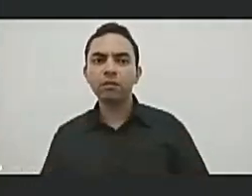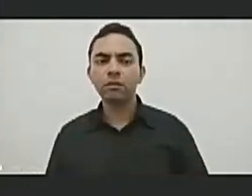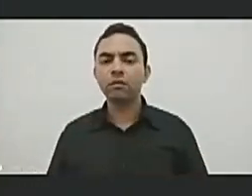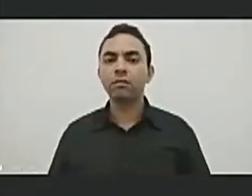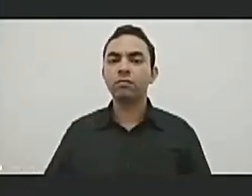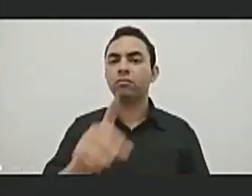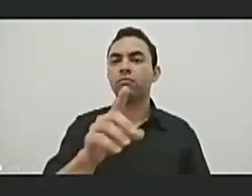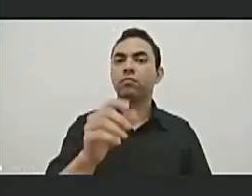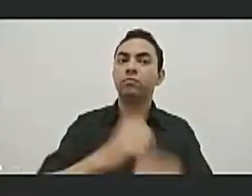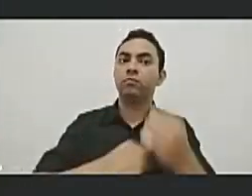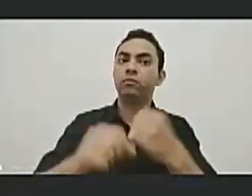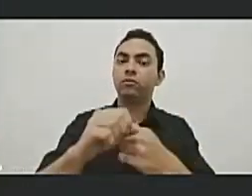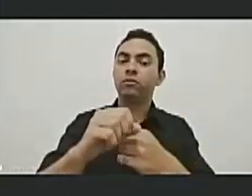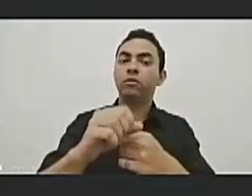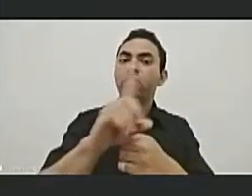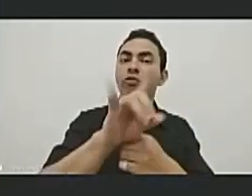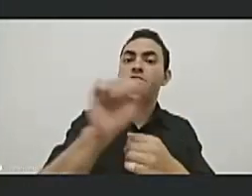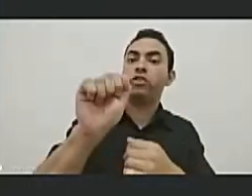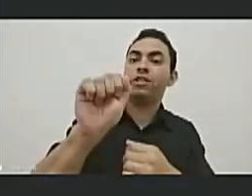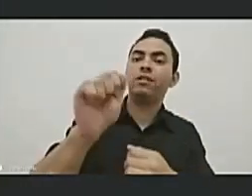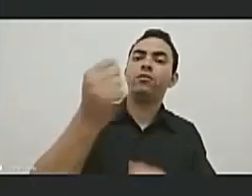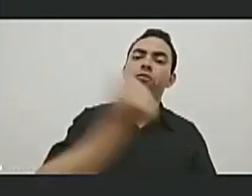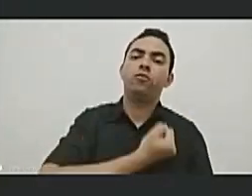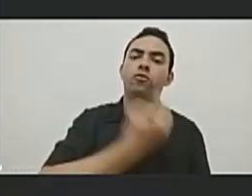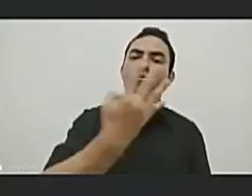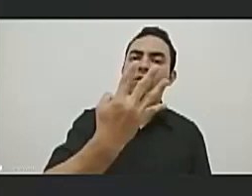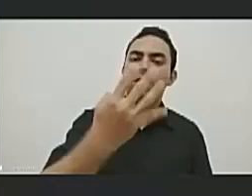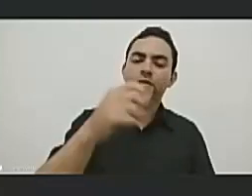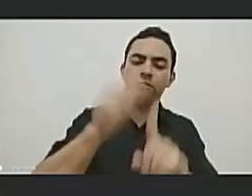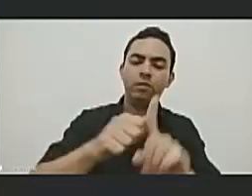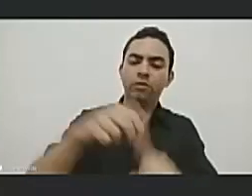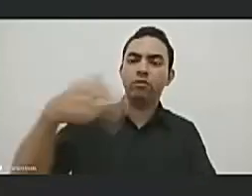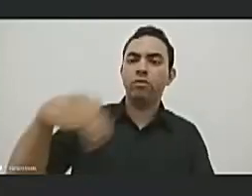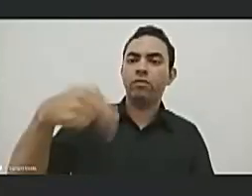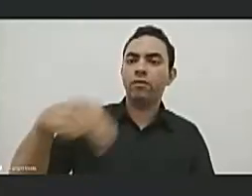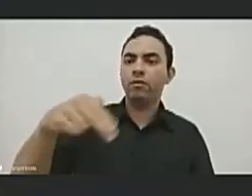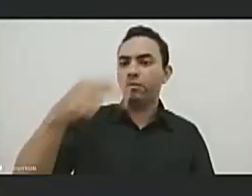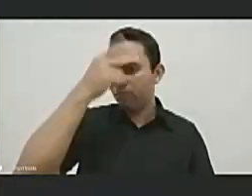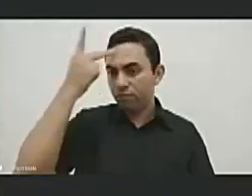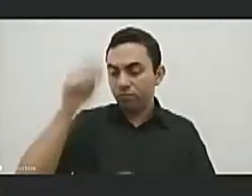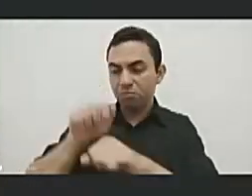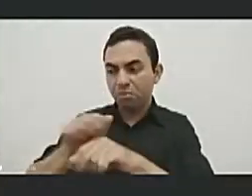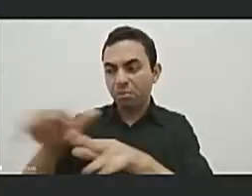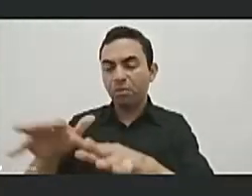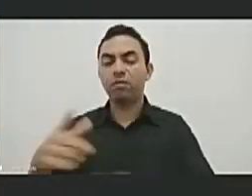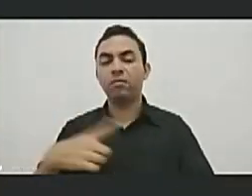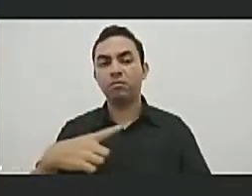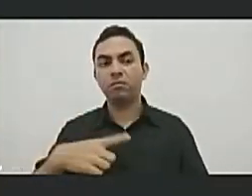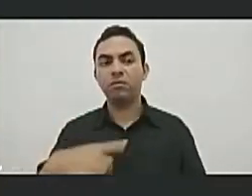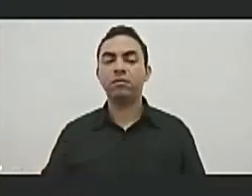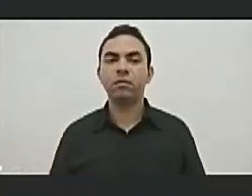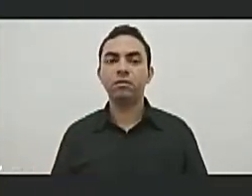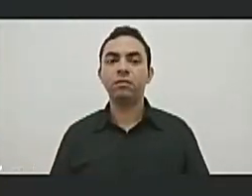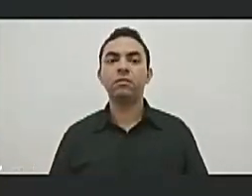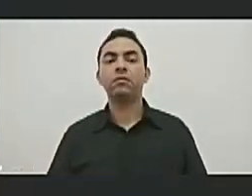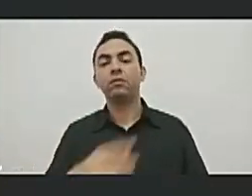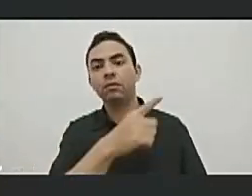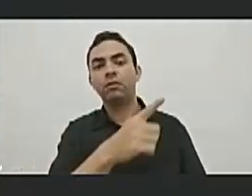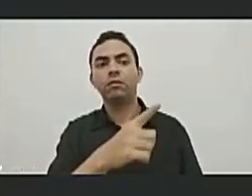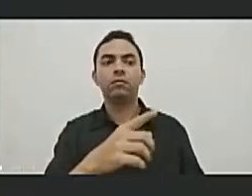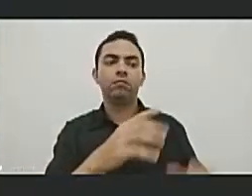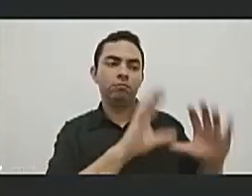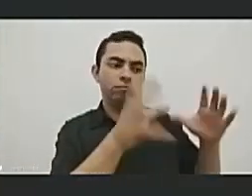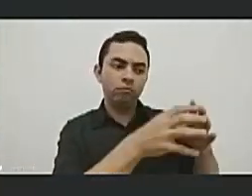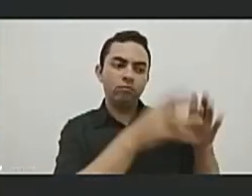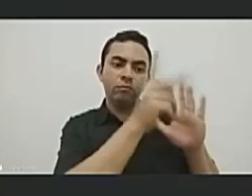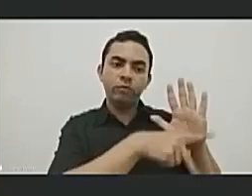parceiro da associação autismo sem Barreiros sem Barreiras fez a distribuição da algumas cestas básicas doadas